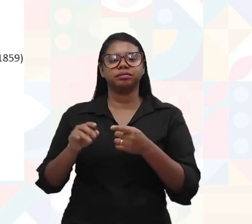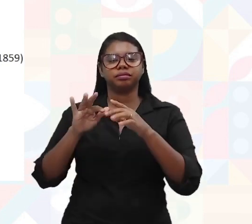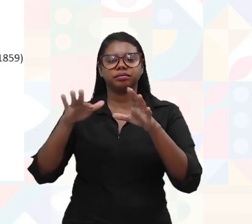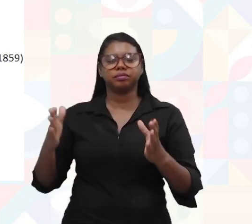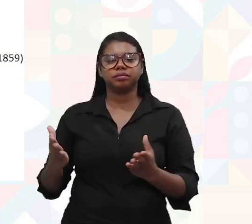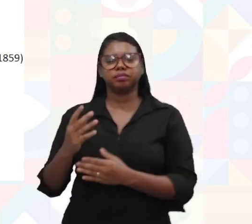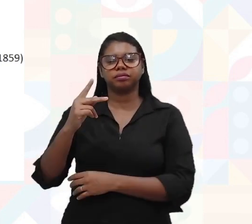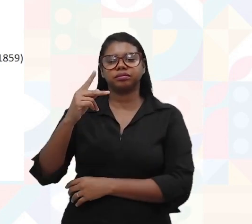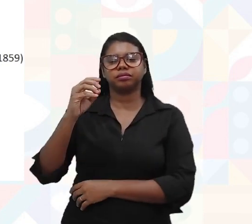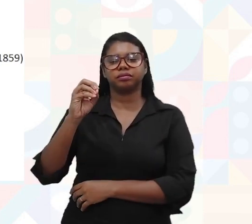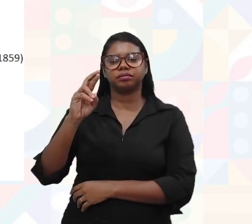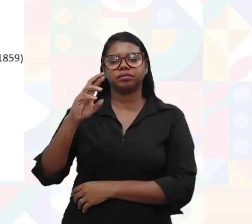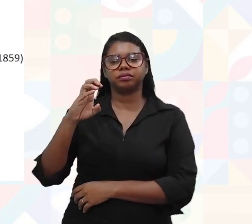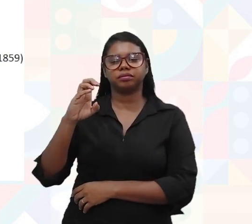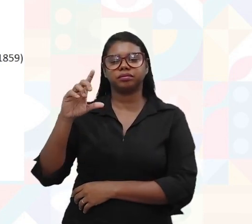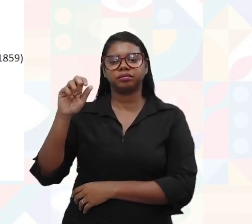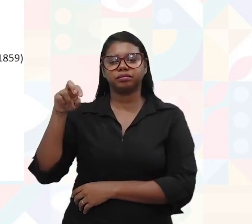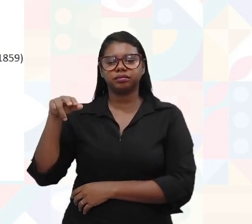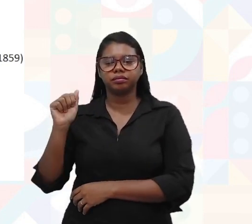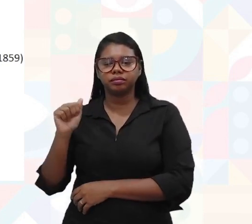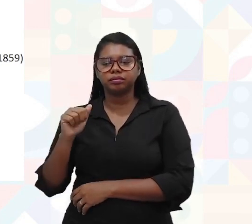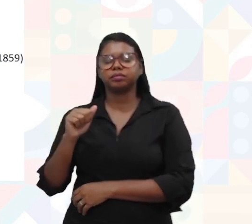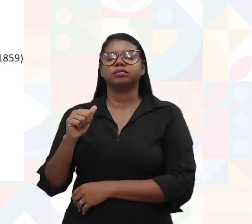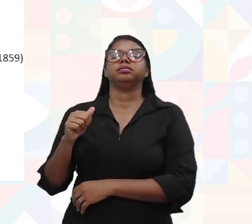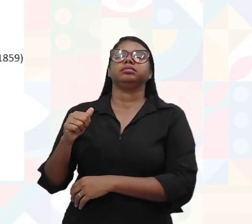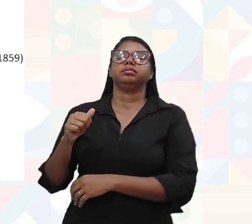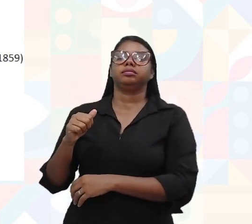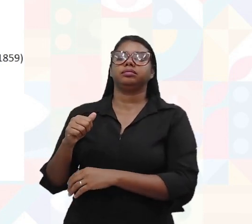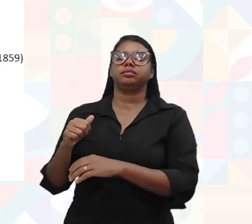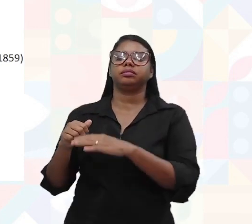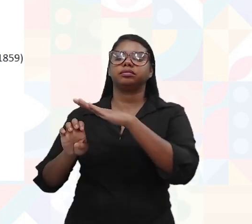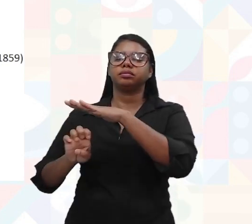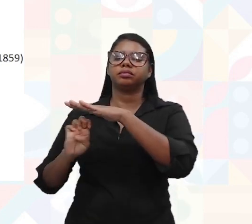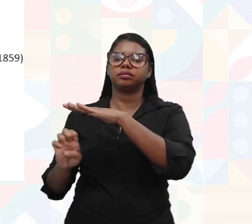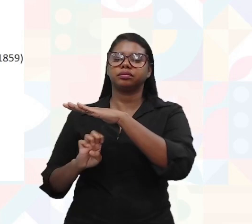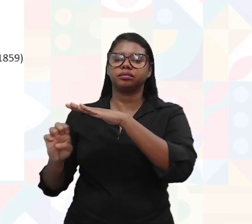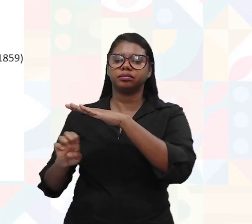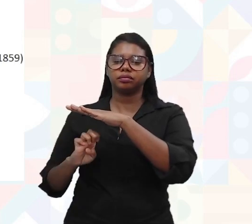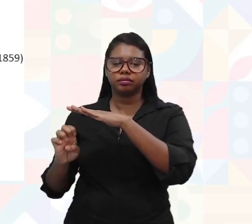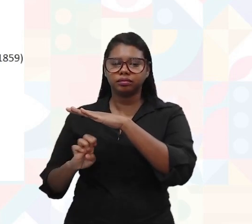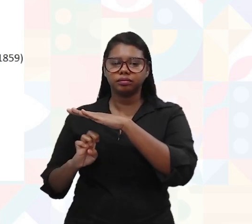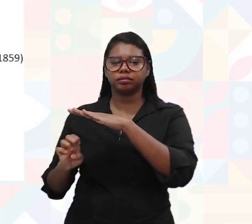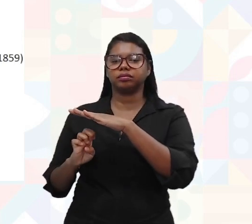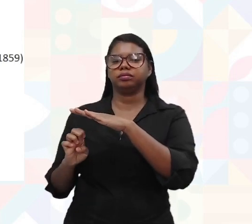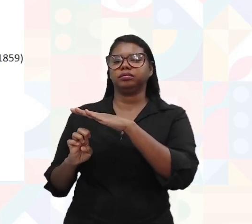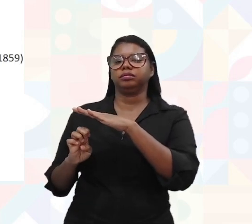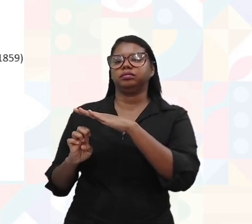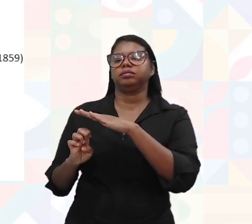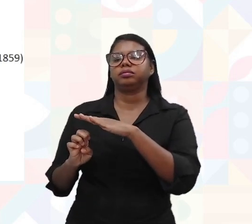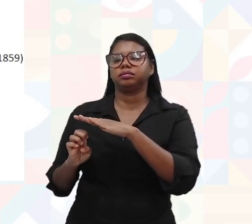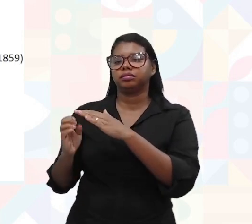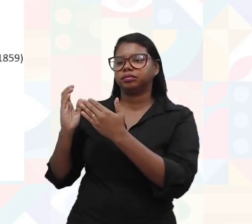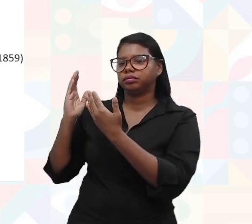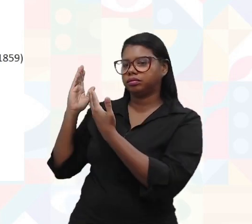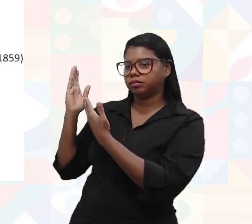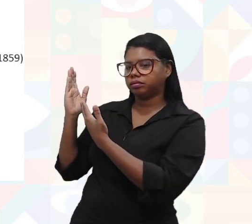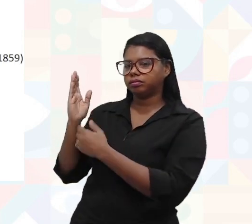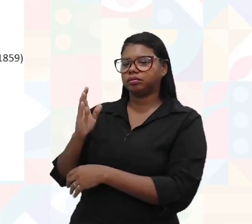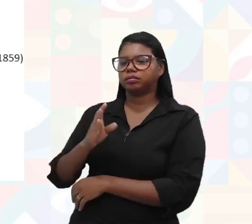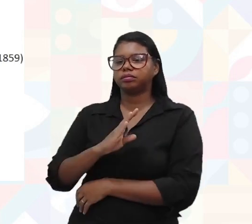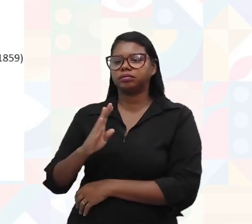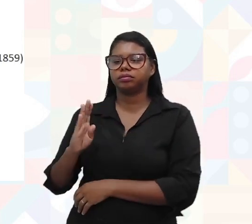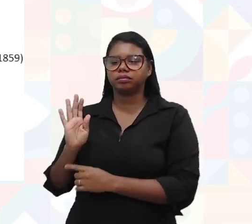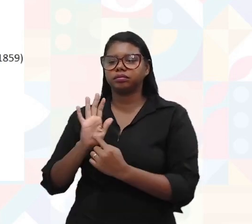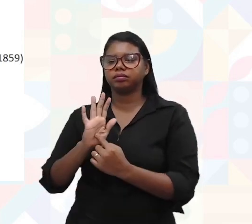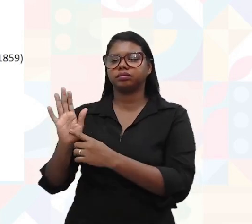essa empresa Wedgwood, né, que surgiu no século XVIII, existe até hoje na Inglaterra. Se você procurar na internet,